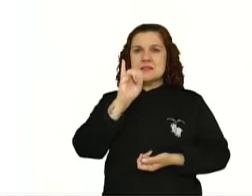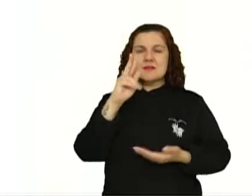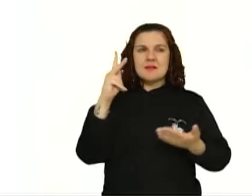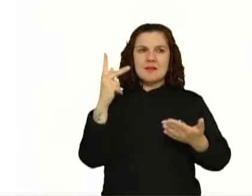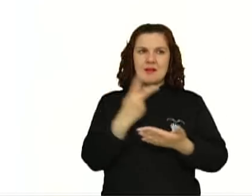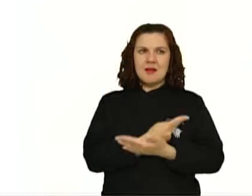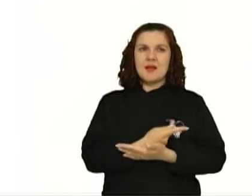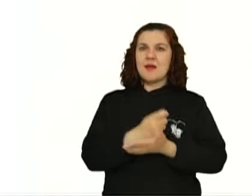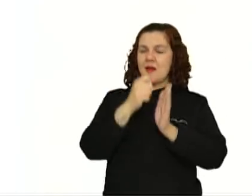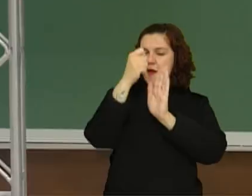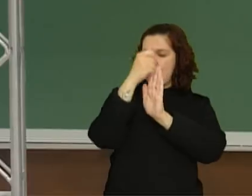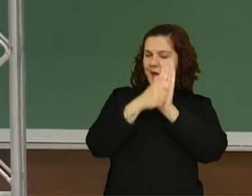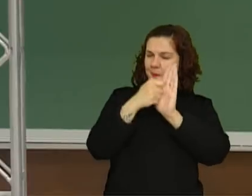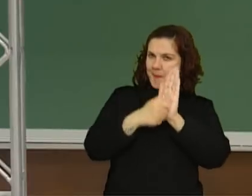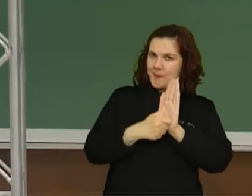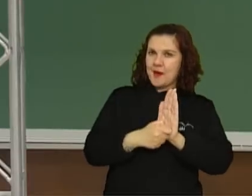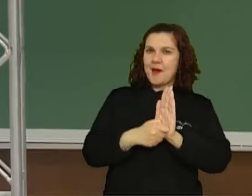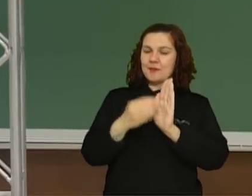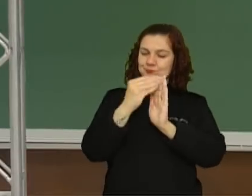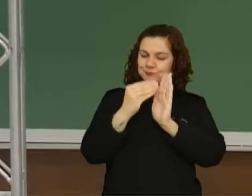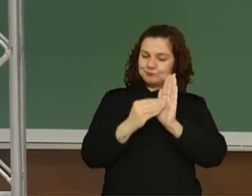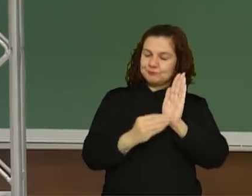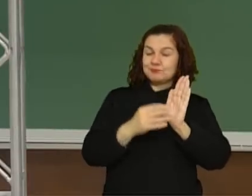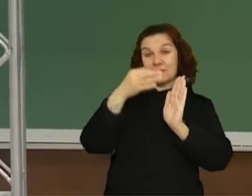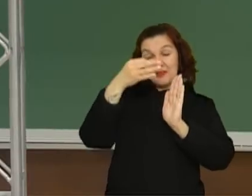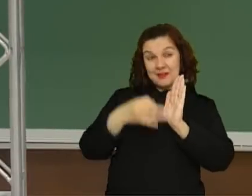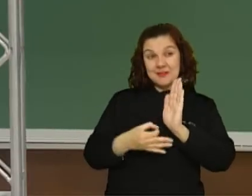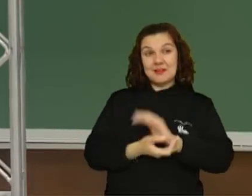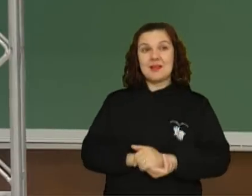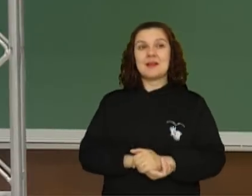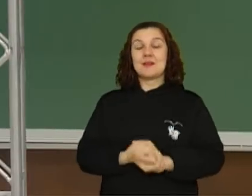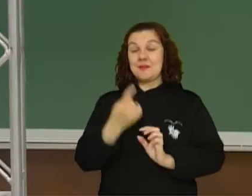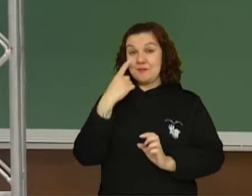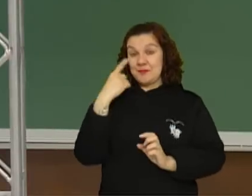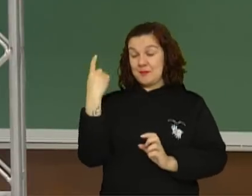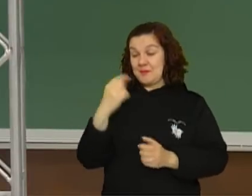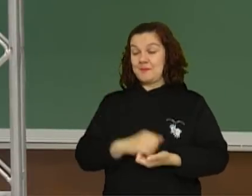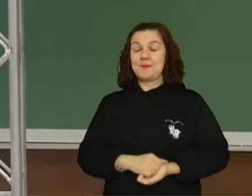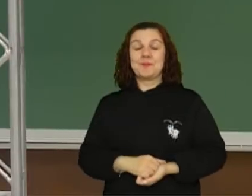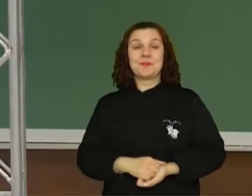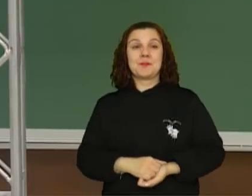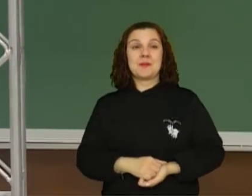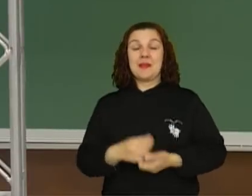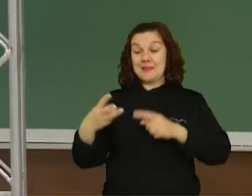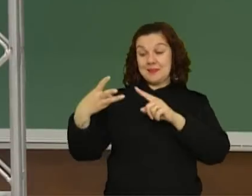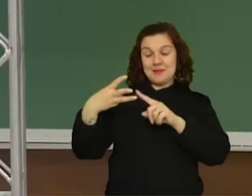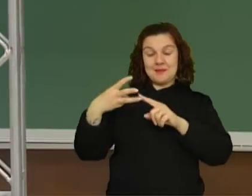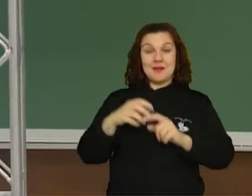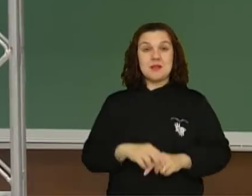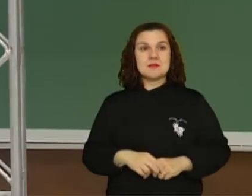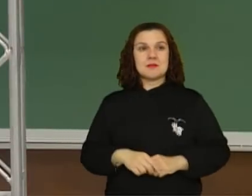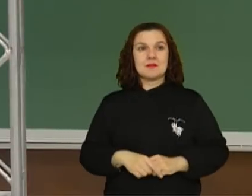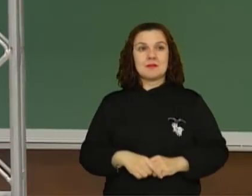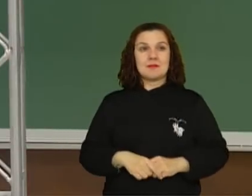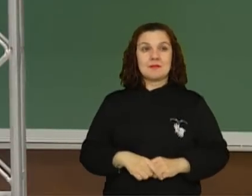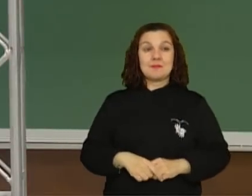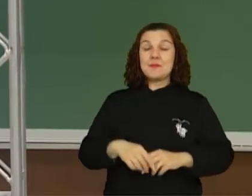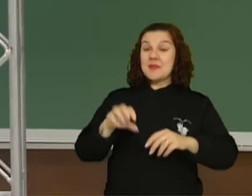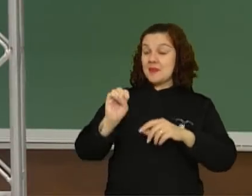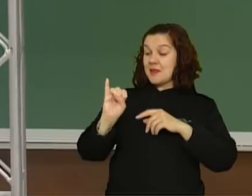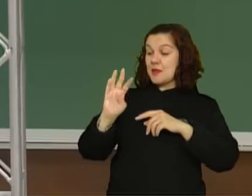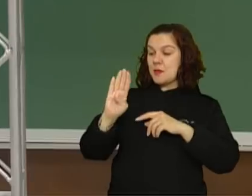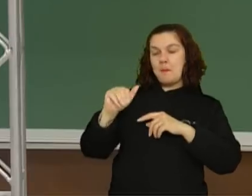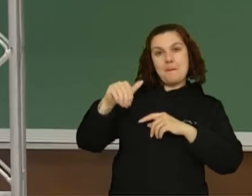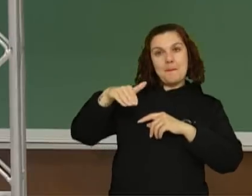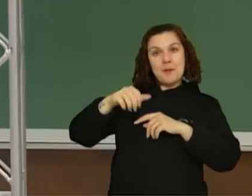erraram, apague aí, coloque certinho. Então, vamos ver lá, né? 3, a manchete. IBAMA